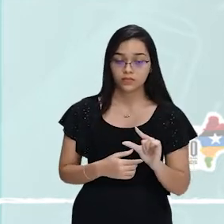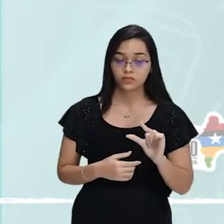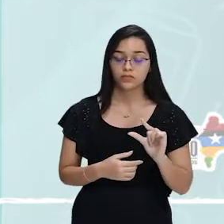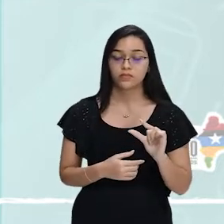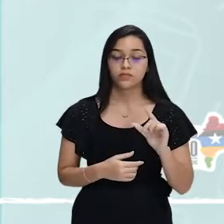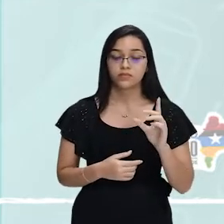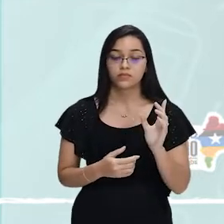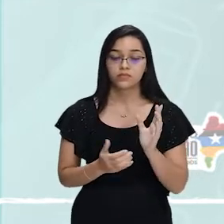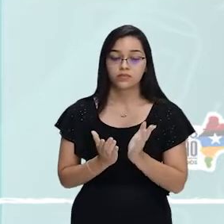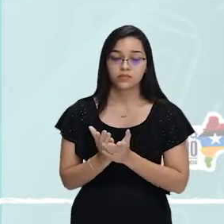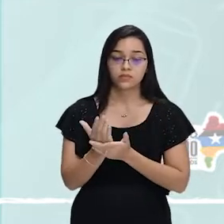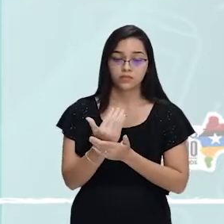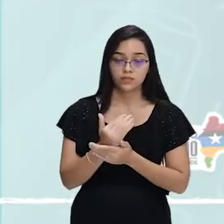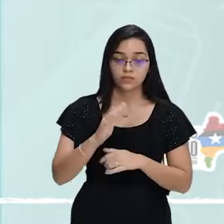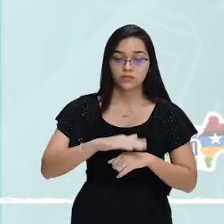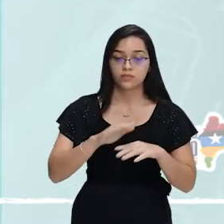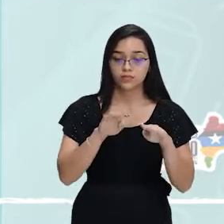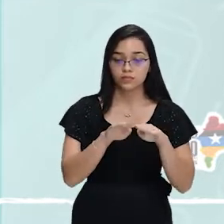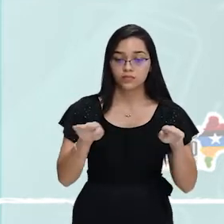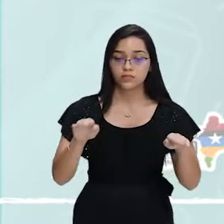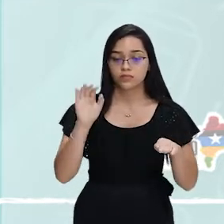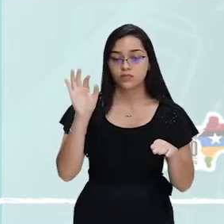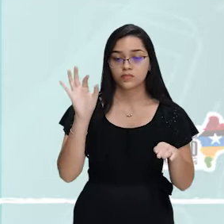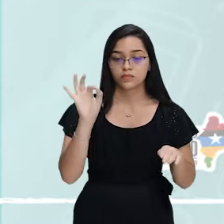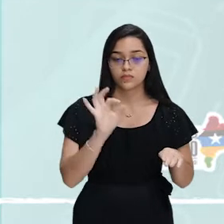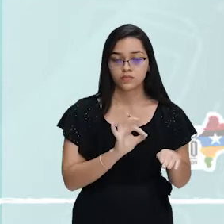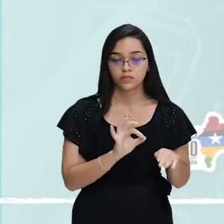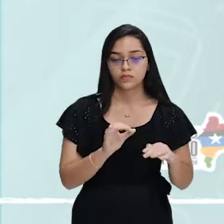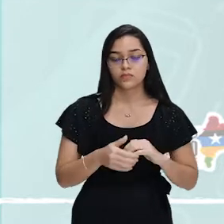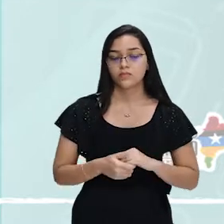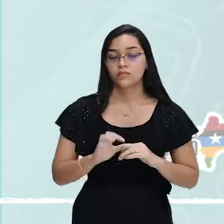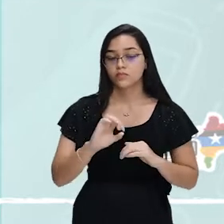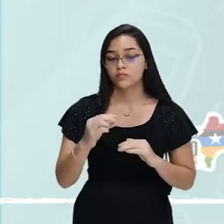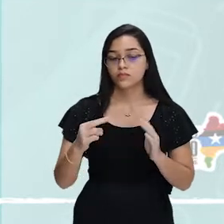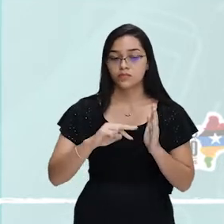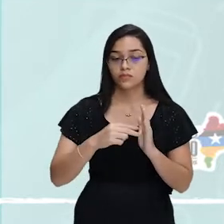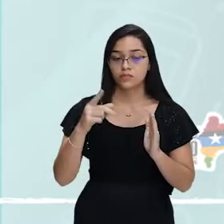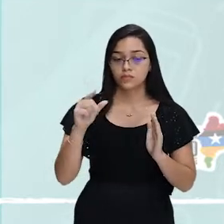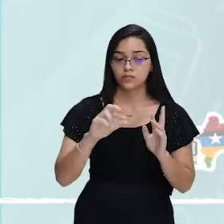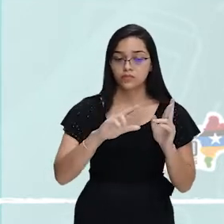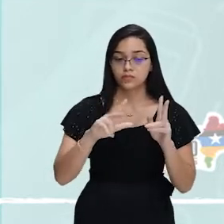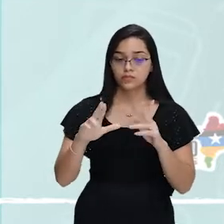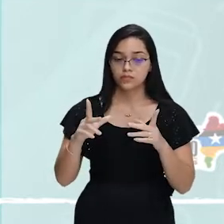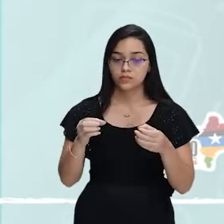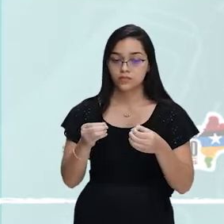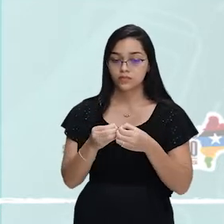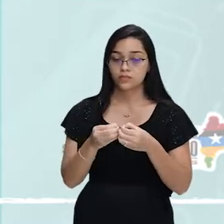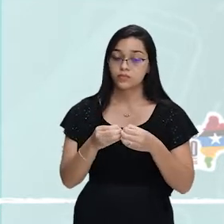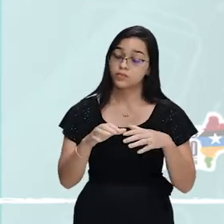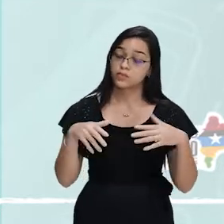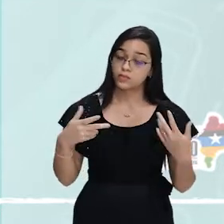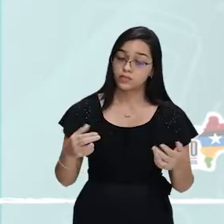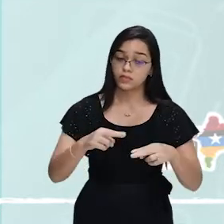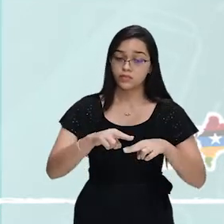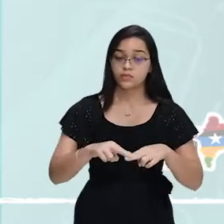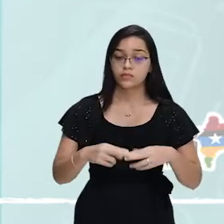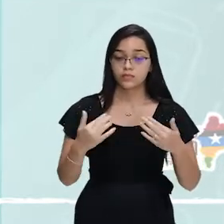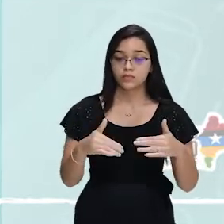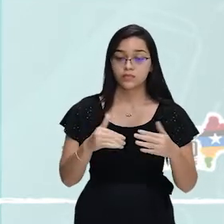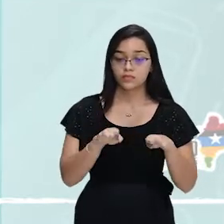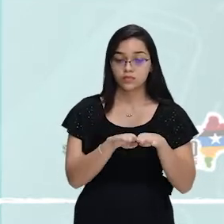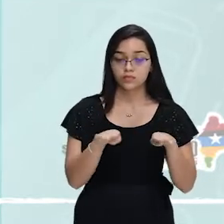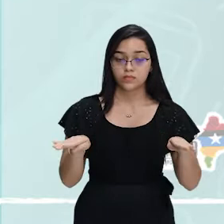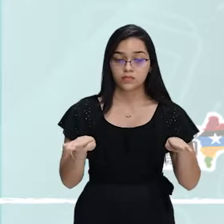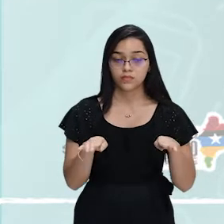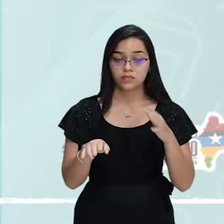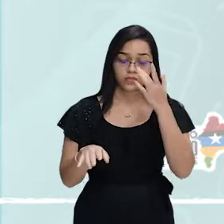Quando menor o desvio padrão, mais regular são os dados, ou seja, menor diferença entre eles. Logo, como a